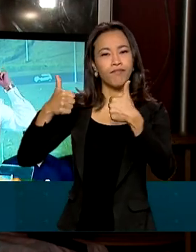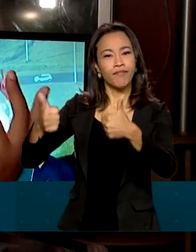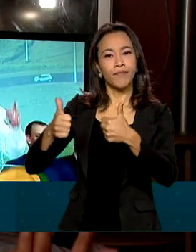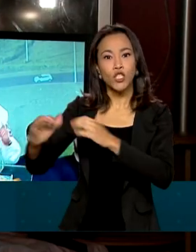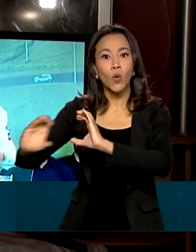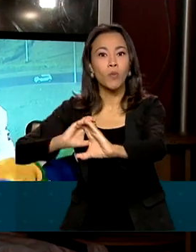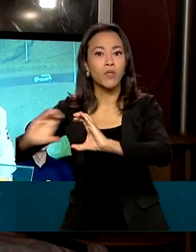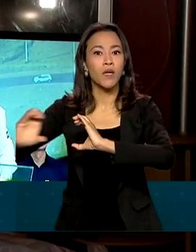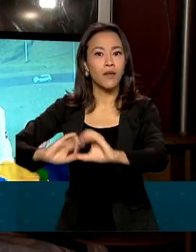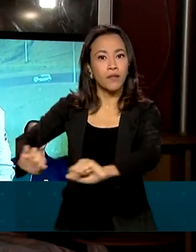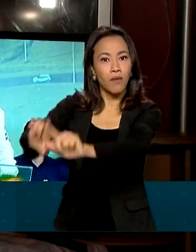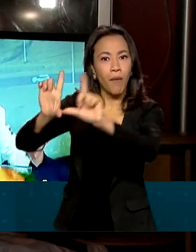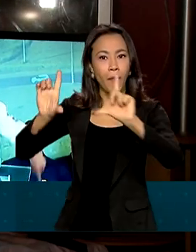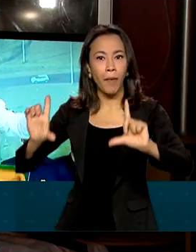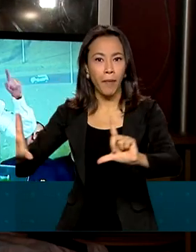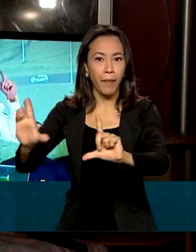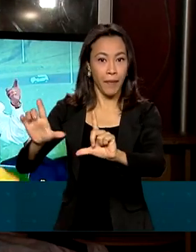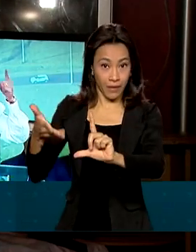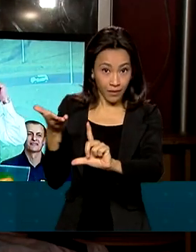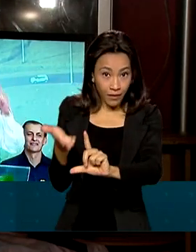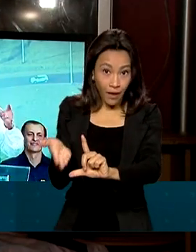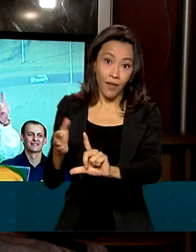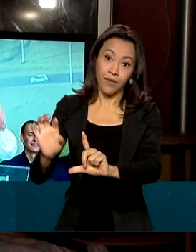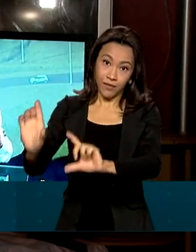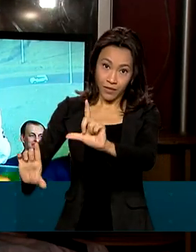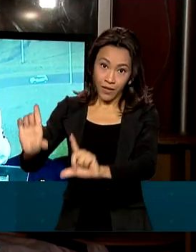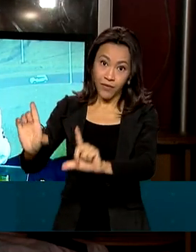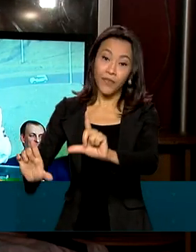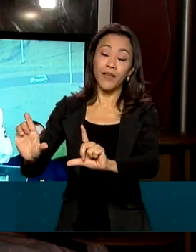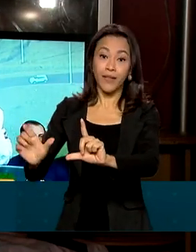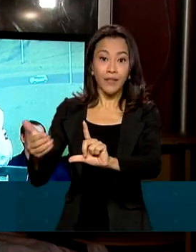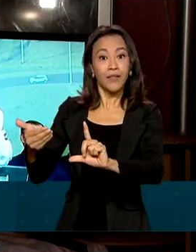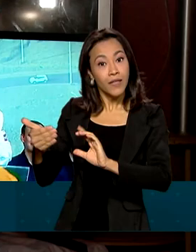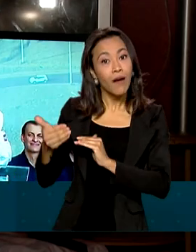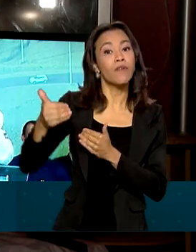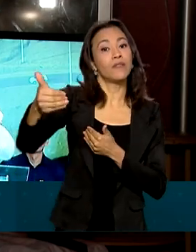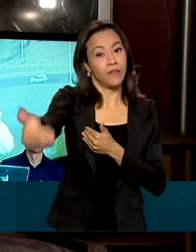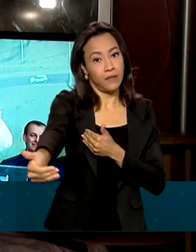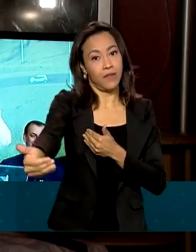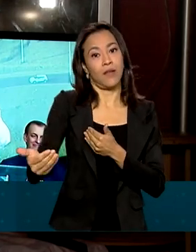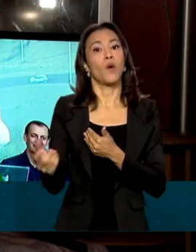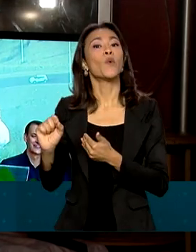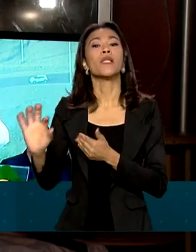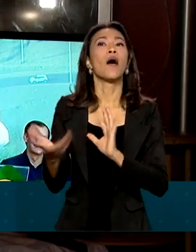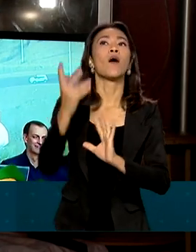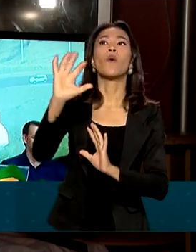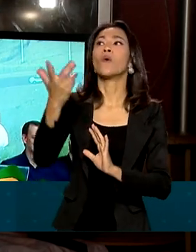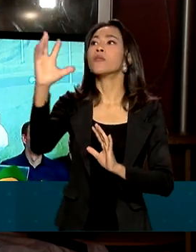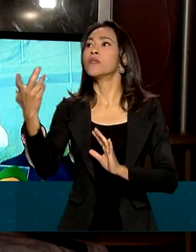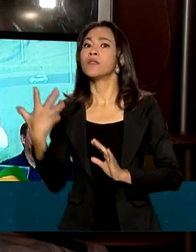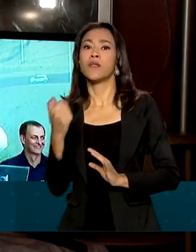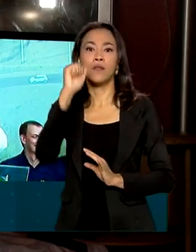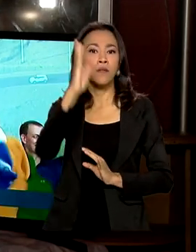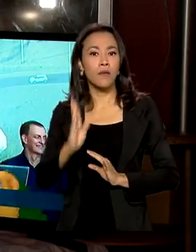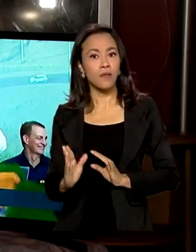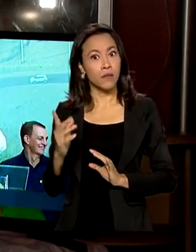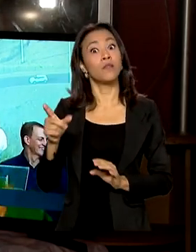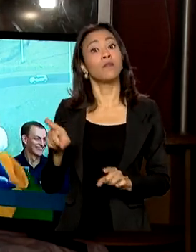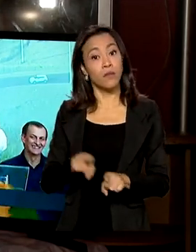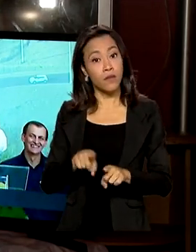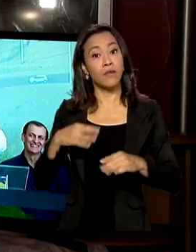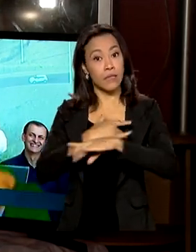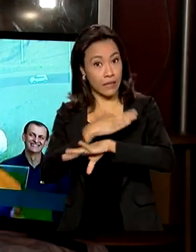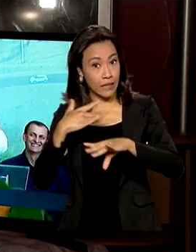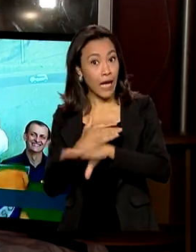comunicação e de nos avançar e saber cada vez mais do que está acontecendo no Brasil, na